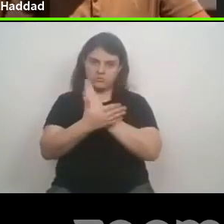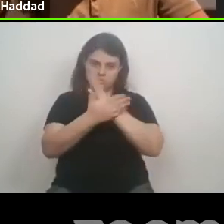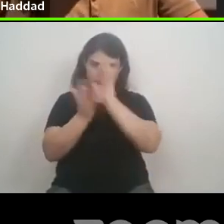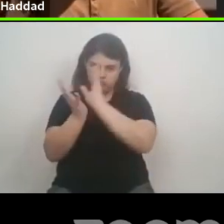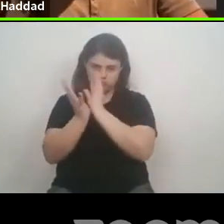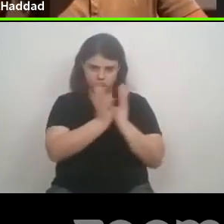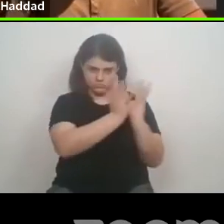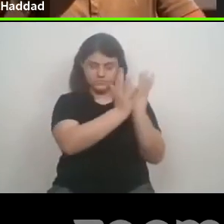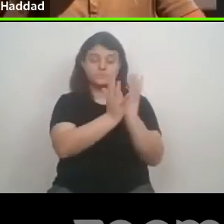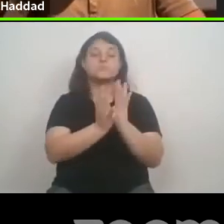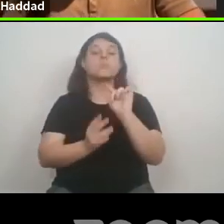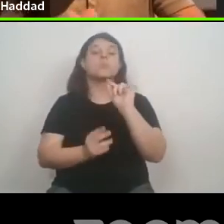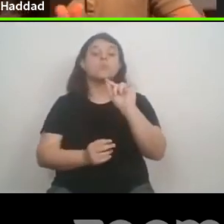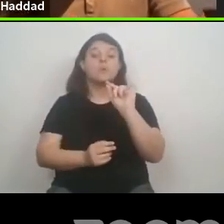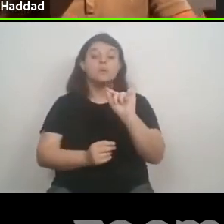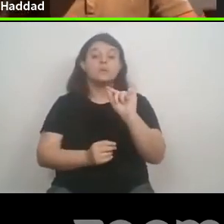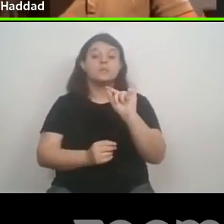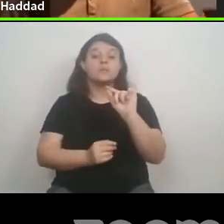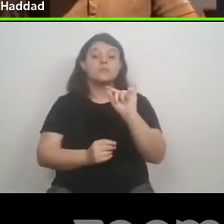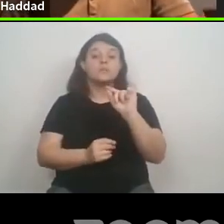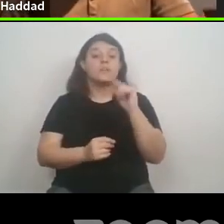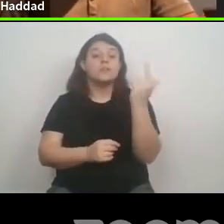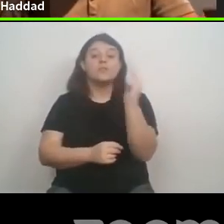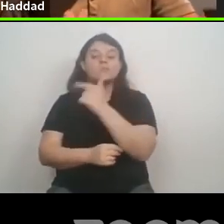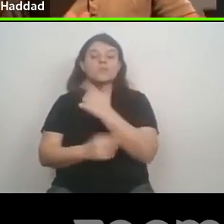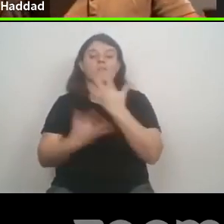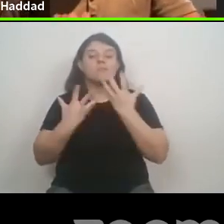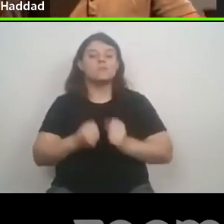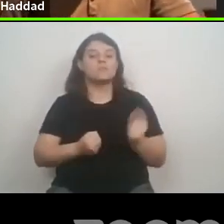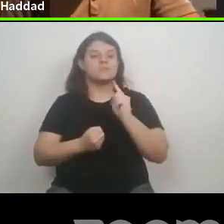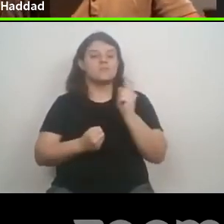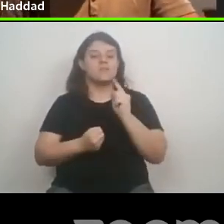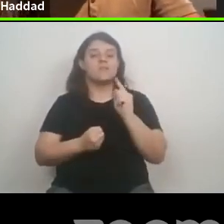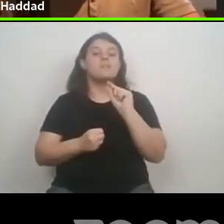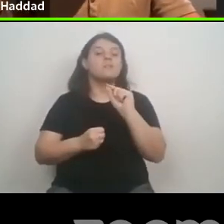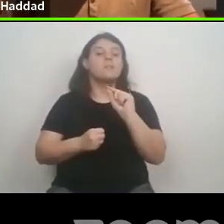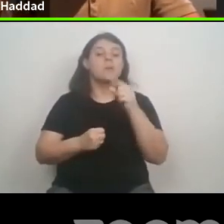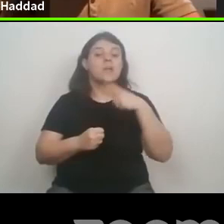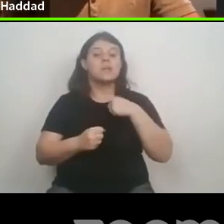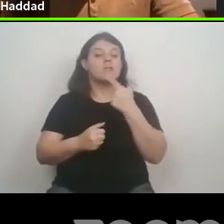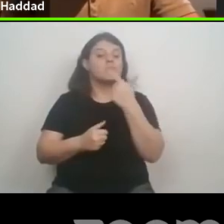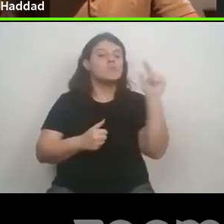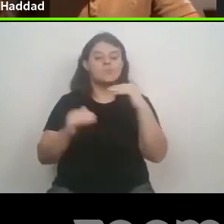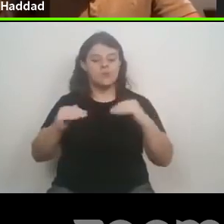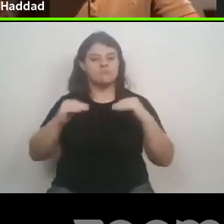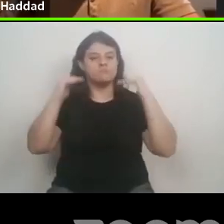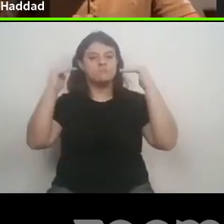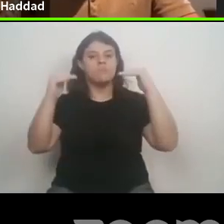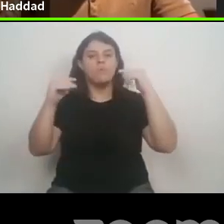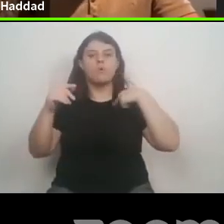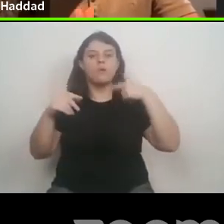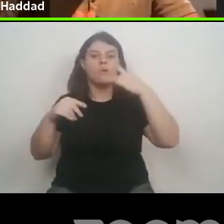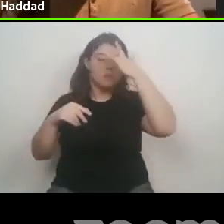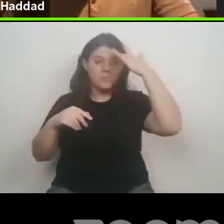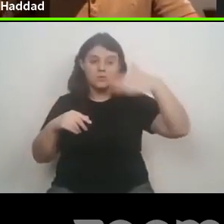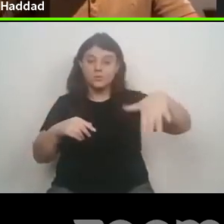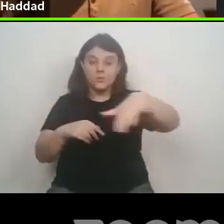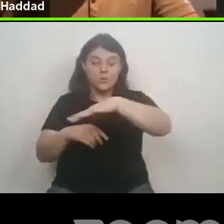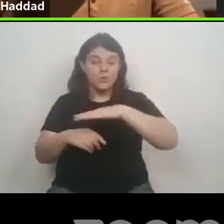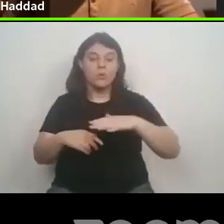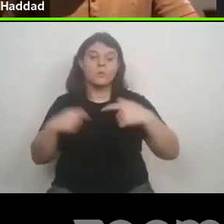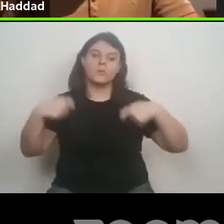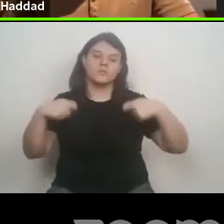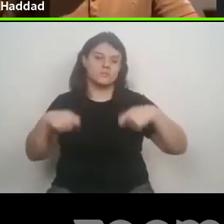mas de parte, é não reconhecer que não existe soberania nacional sem soberania